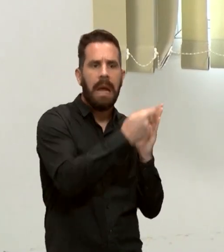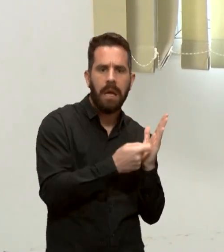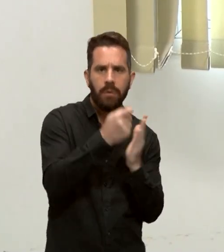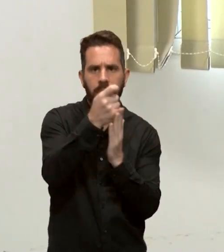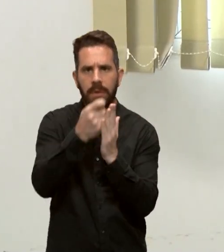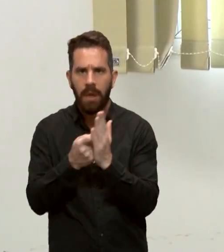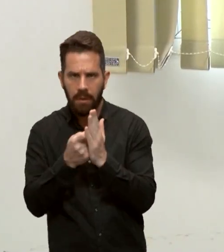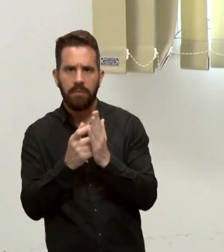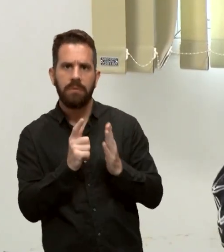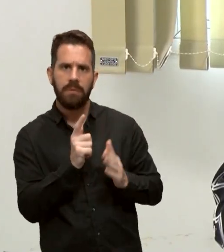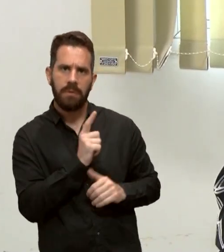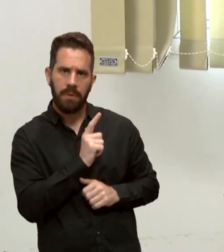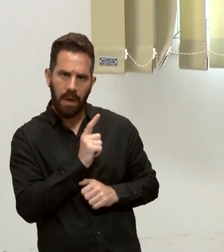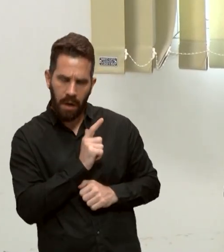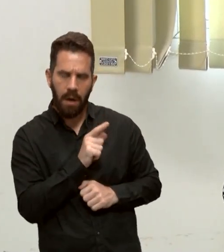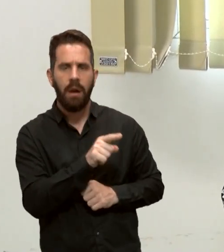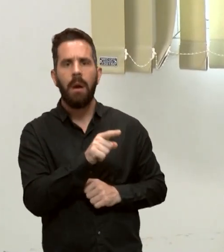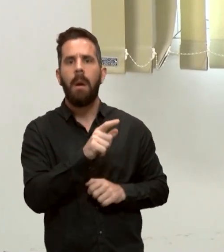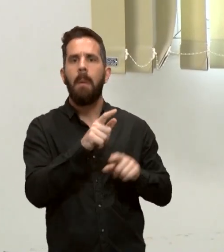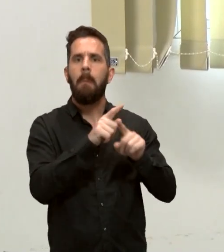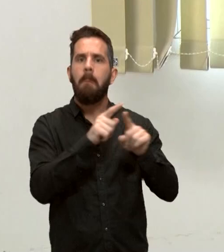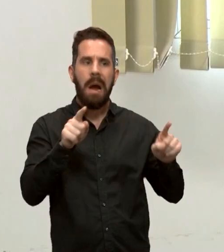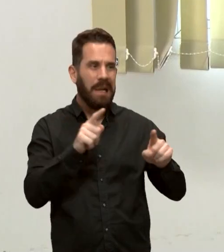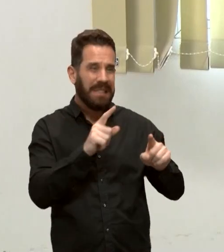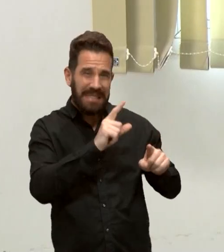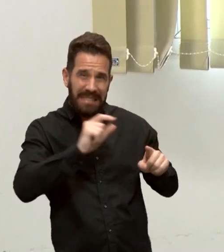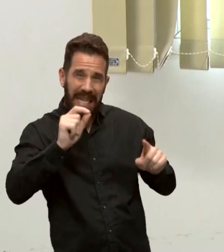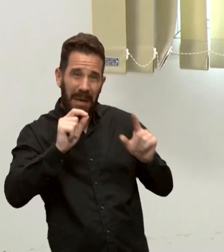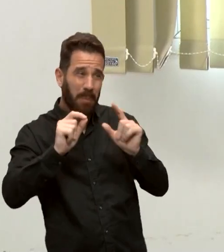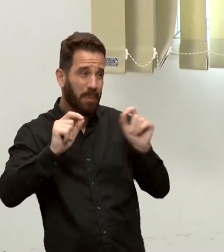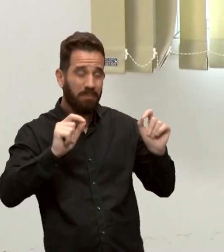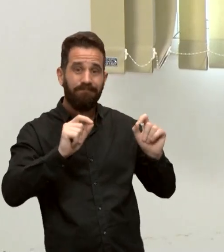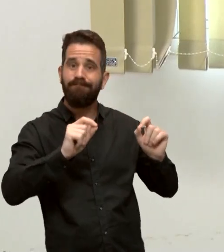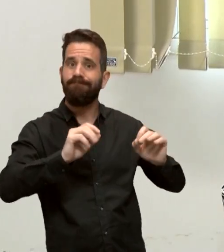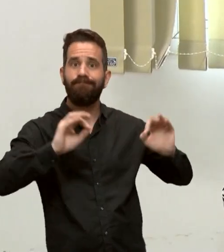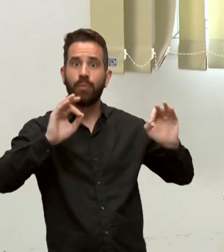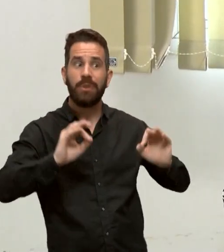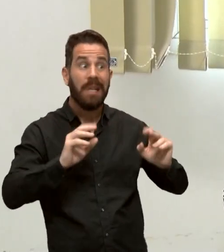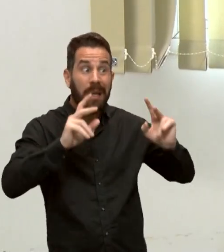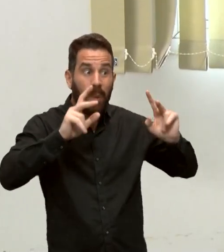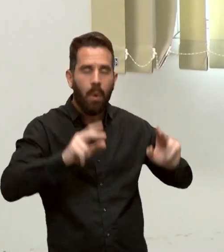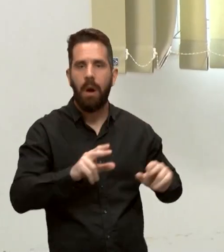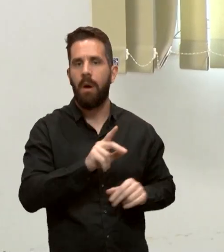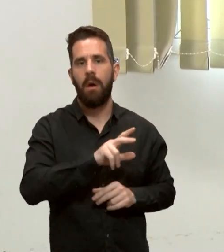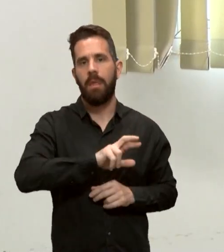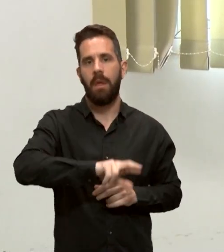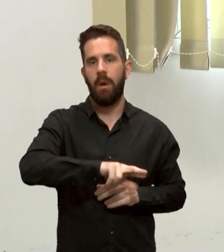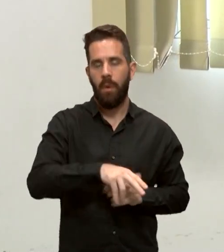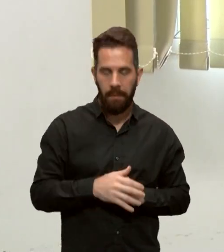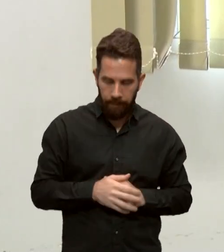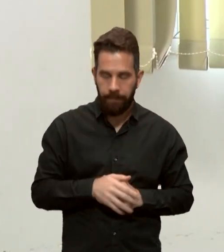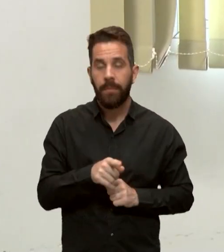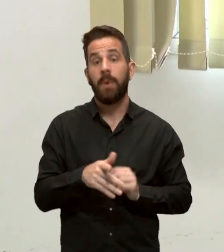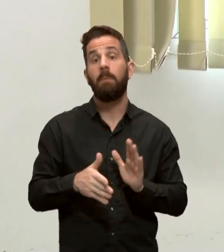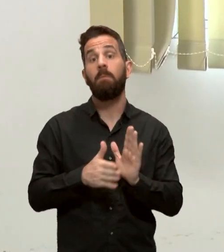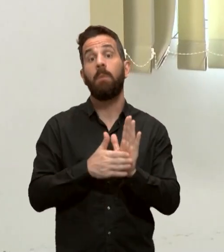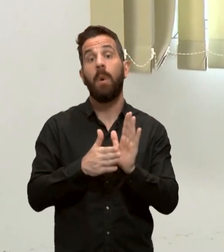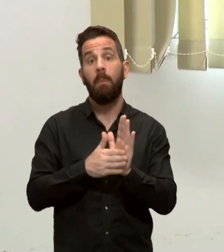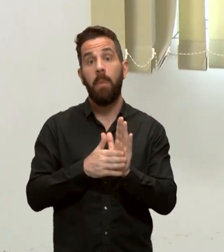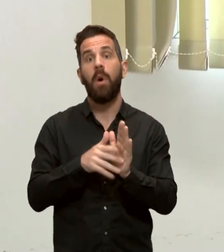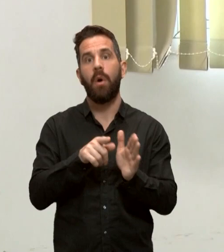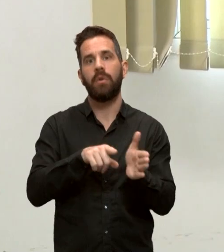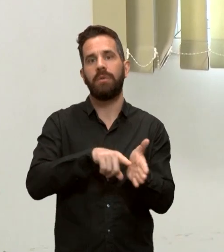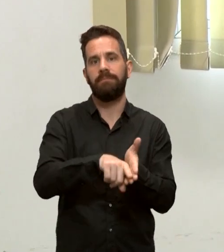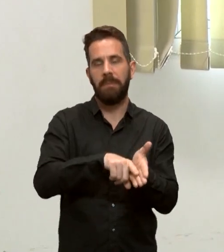são, sem considerar que eles sejam 100% iguais. Então, a proposta do trabalho é utilizar a junção por